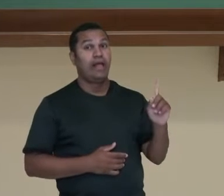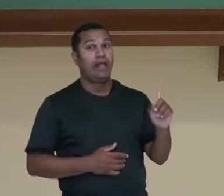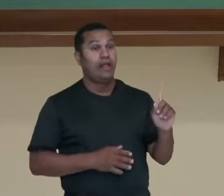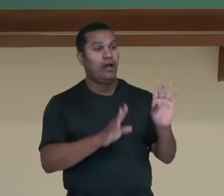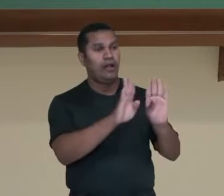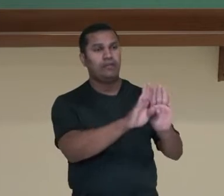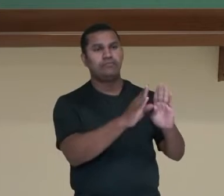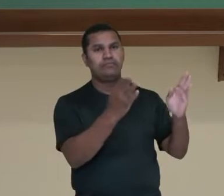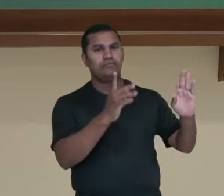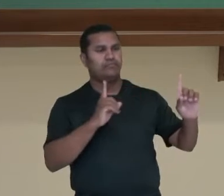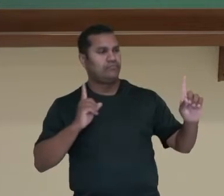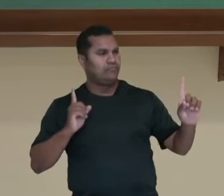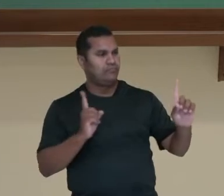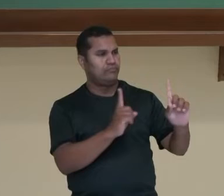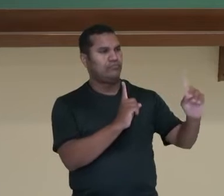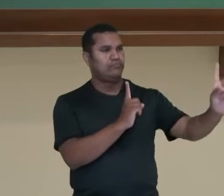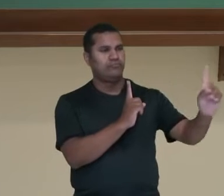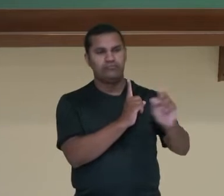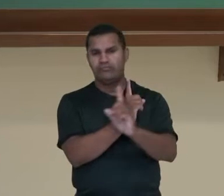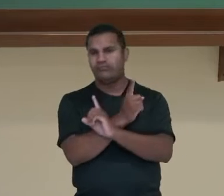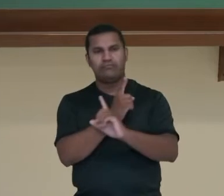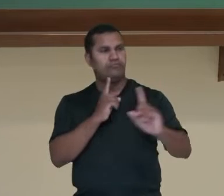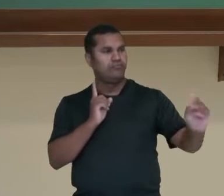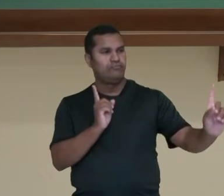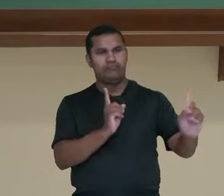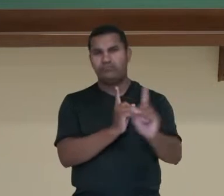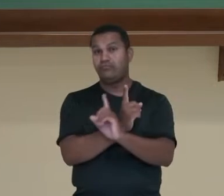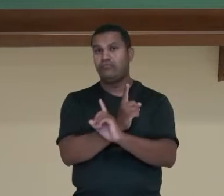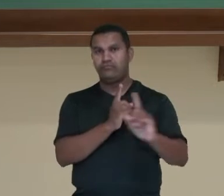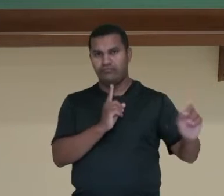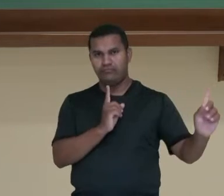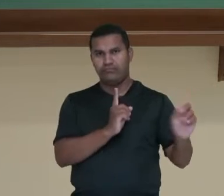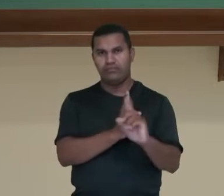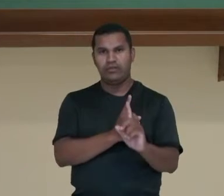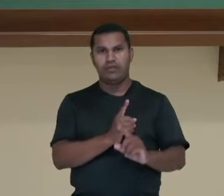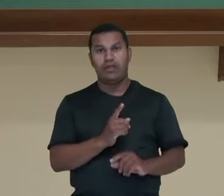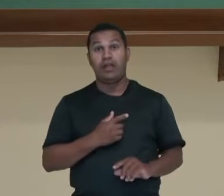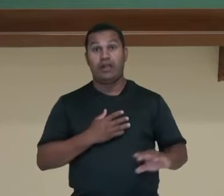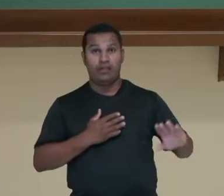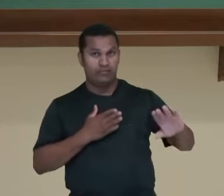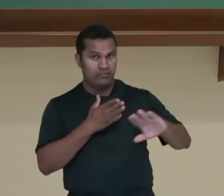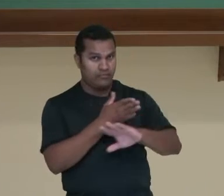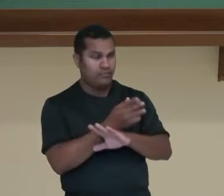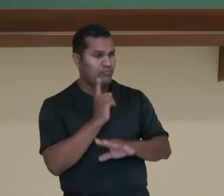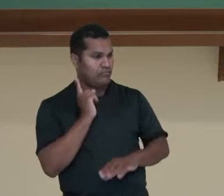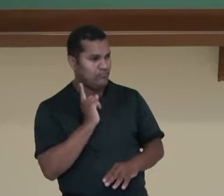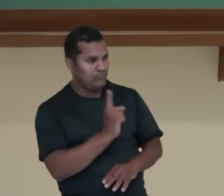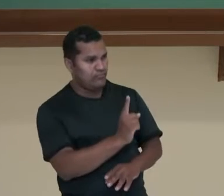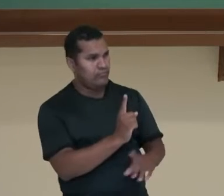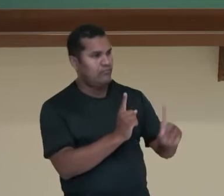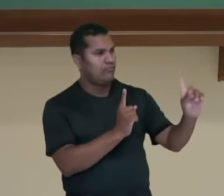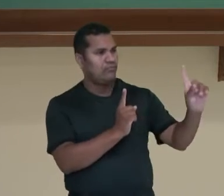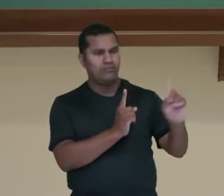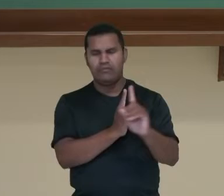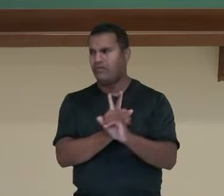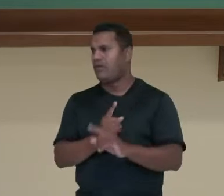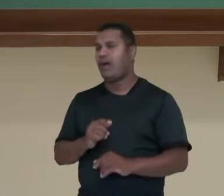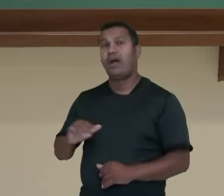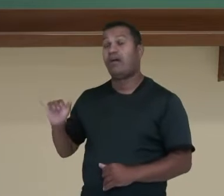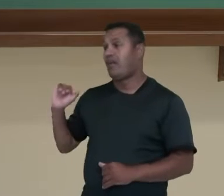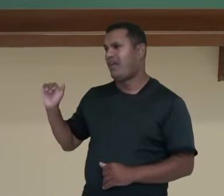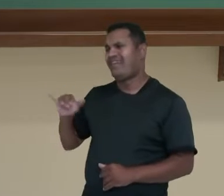tem isso de errado, blá, blá, blá, blá, blá. Falou um monte mal do filme. E aí essas pessoas entraram para o cinema. Do